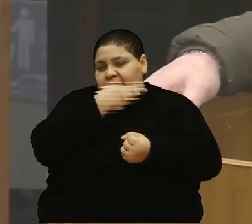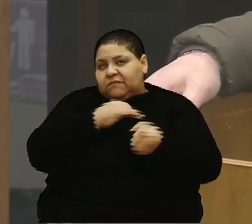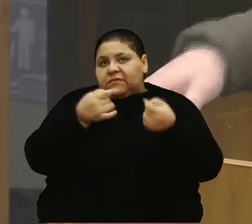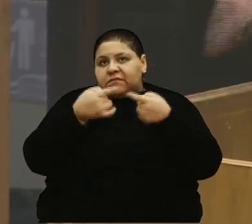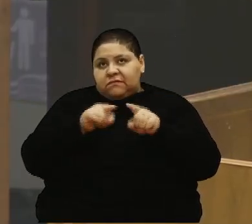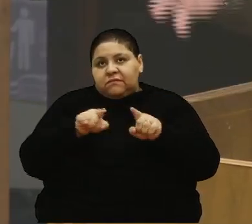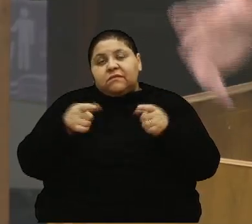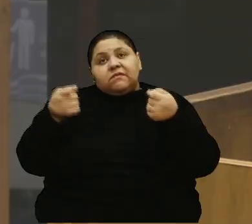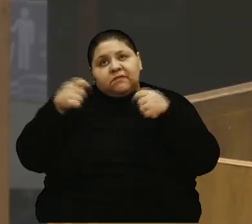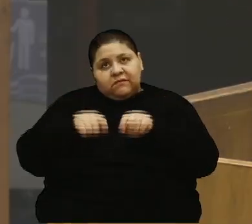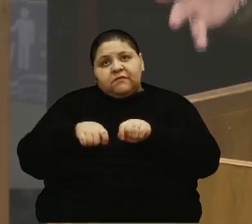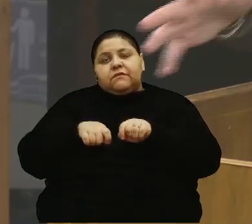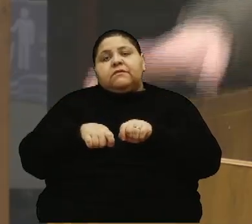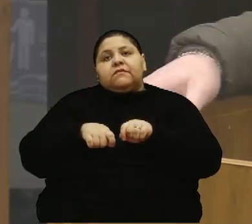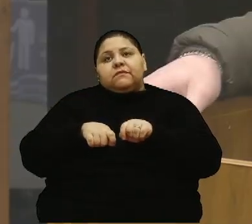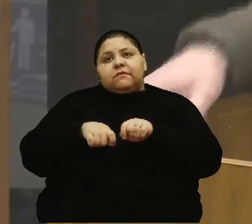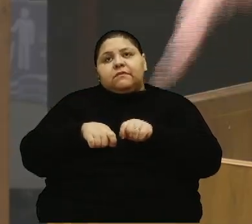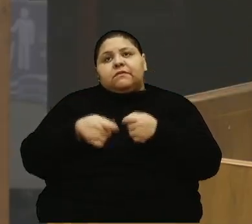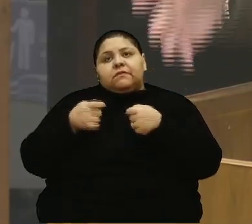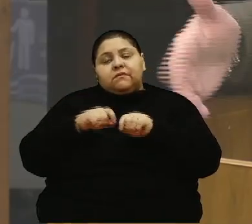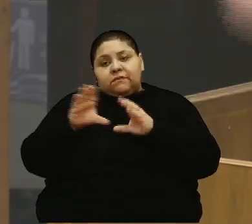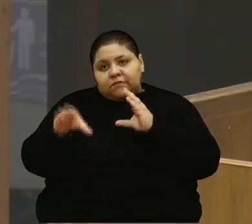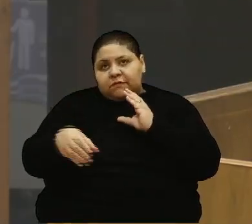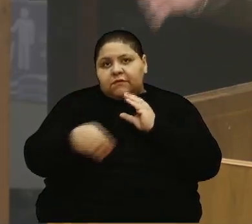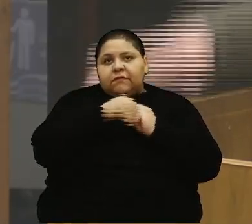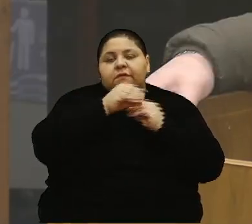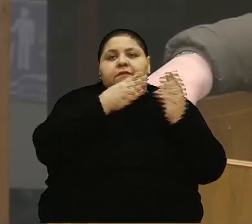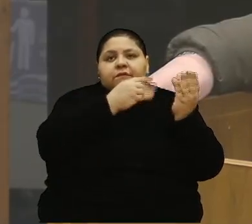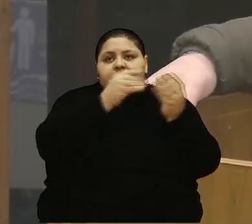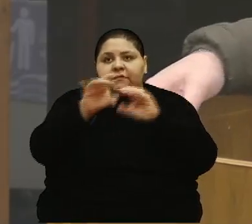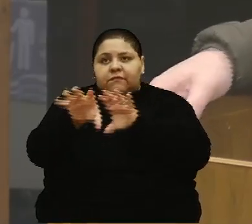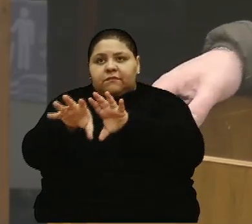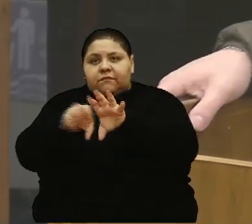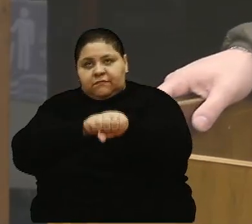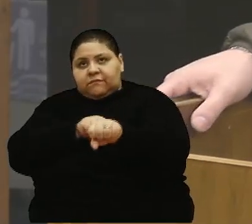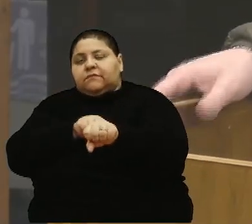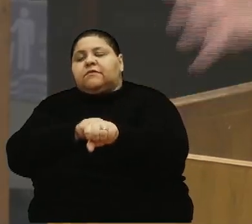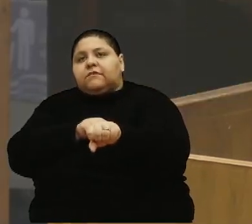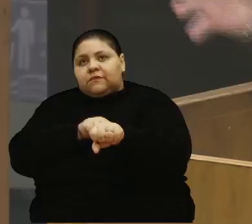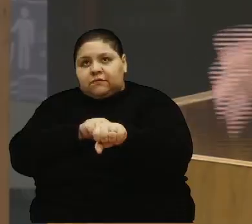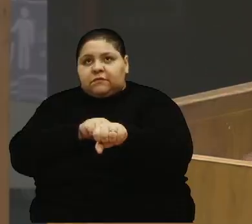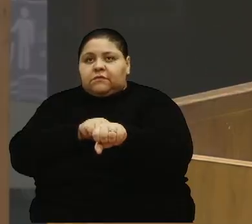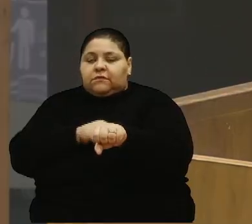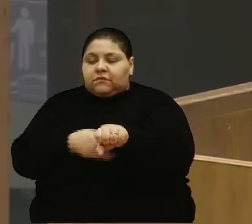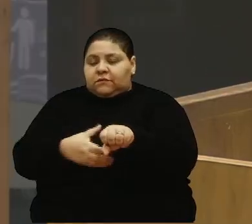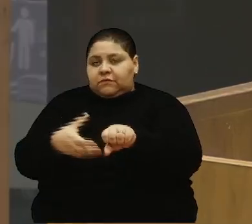uma capacitação realmente que vem aí agregar e muito na formação, inclusive, e no